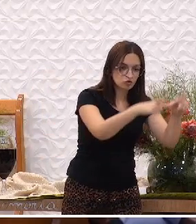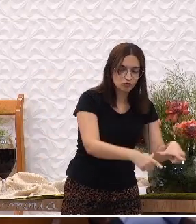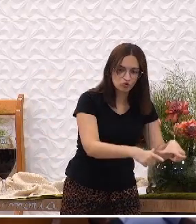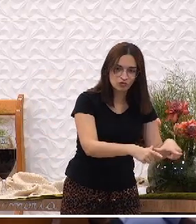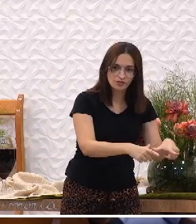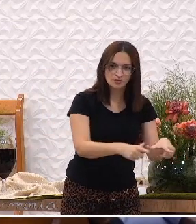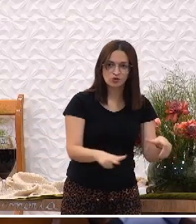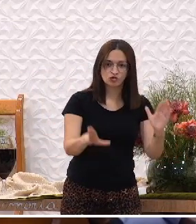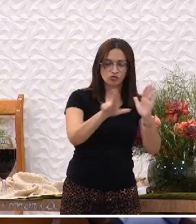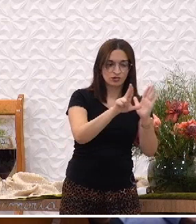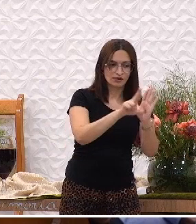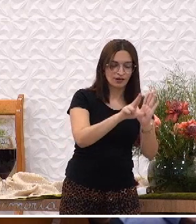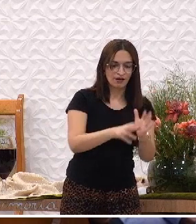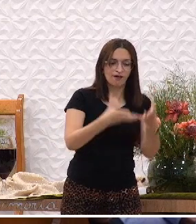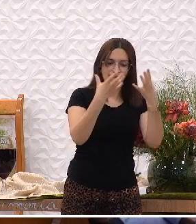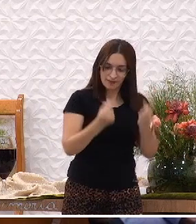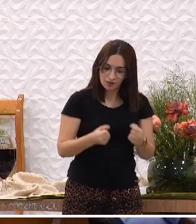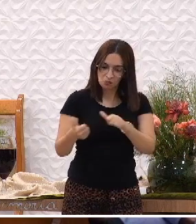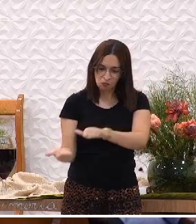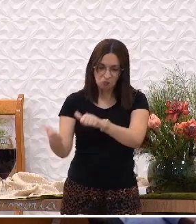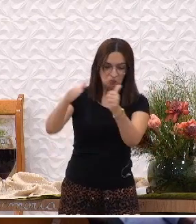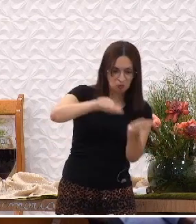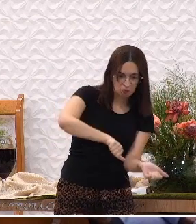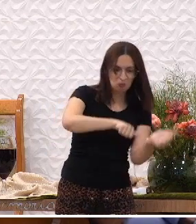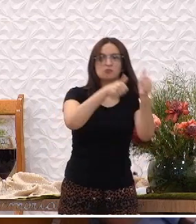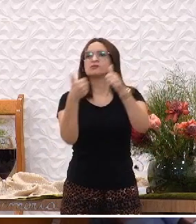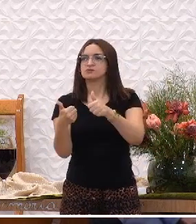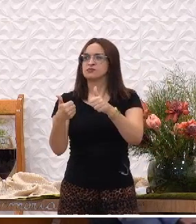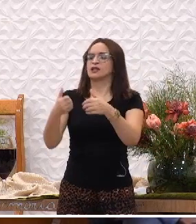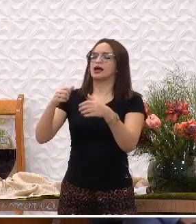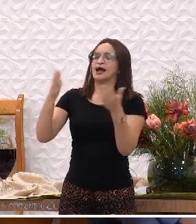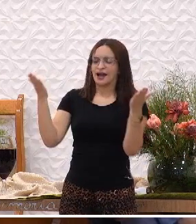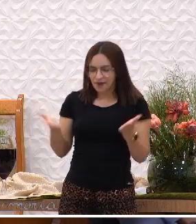batismo salva, que o batismo ele regenera e de que